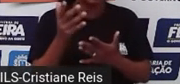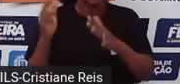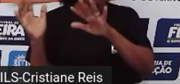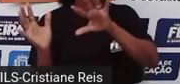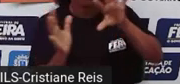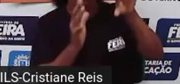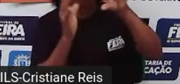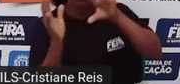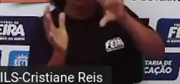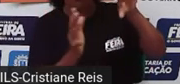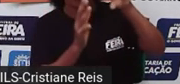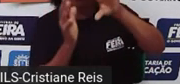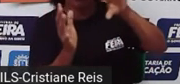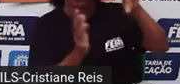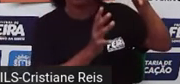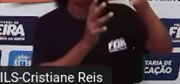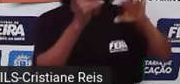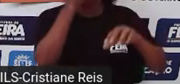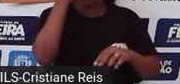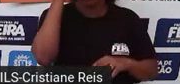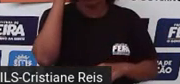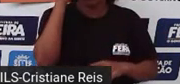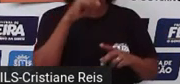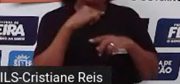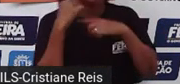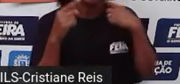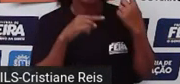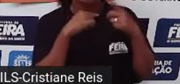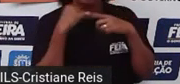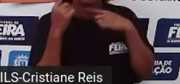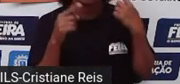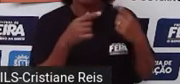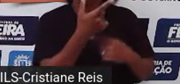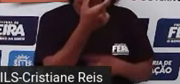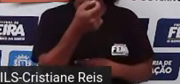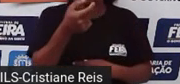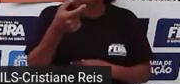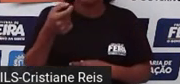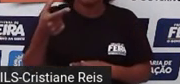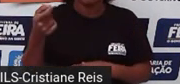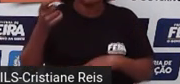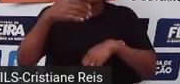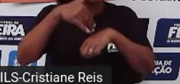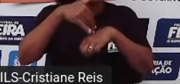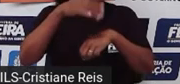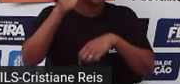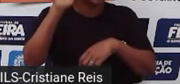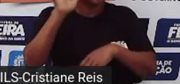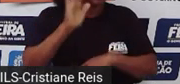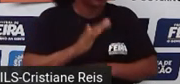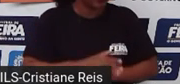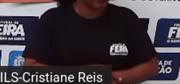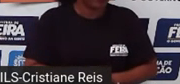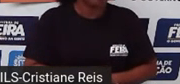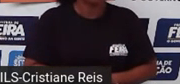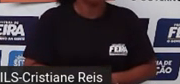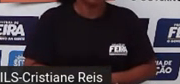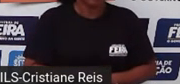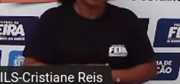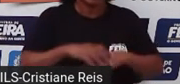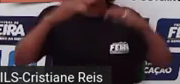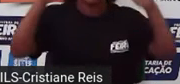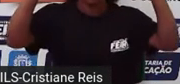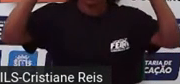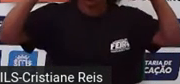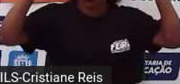dessas de verão que morreu mais de 200 pessoas é muita gente perdendo a vida por causa né de algumas chuvas chuvas torrenciais